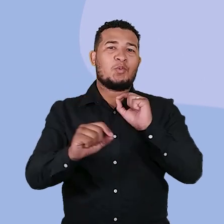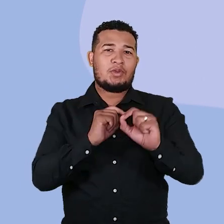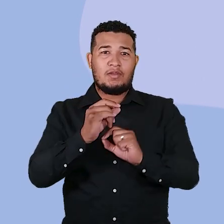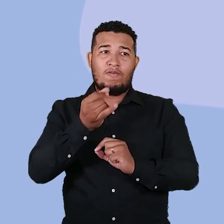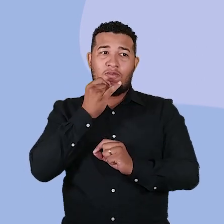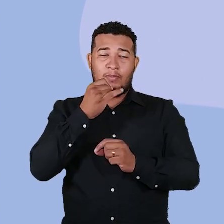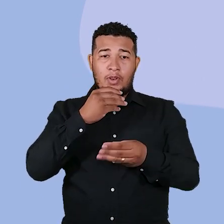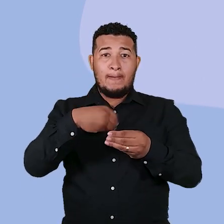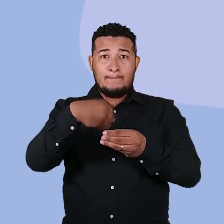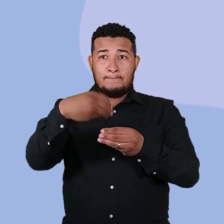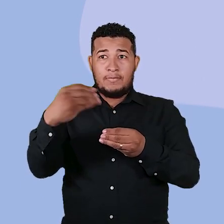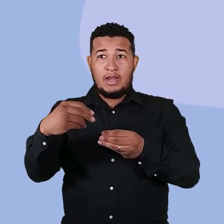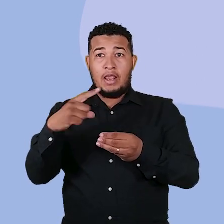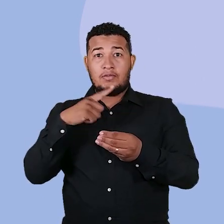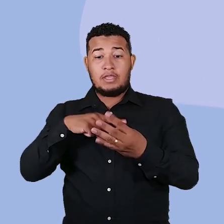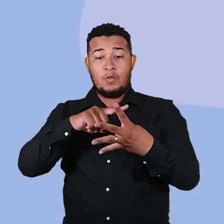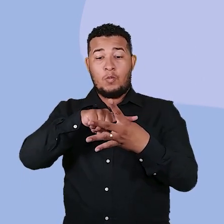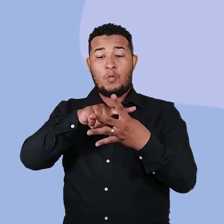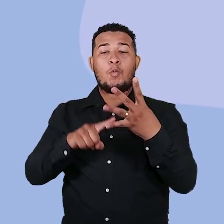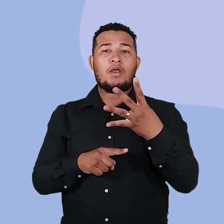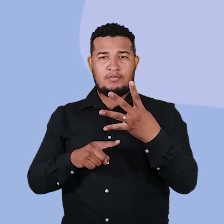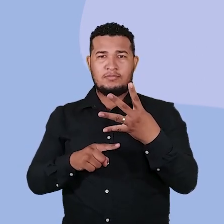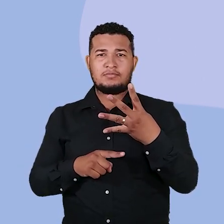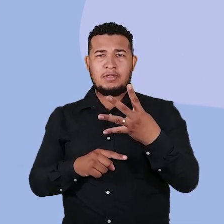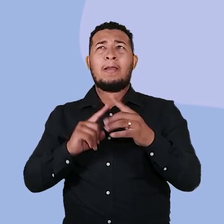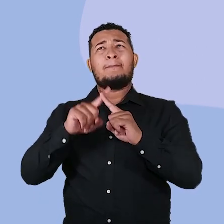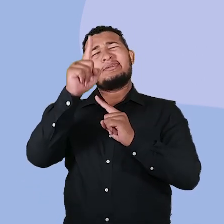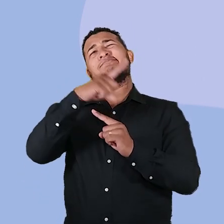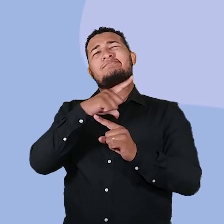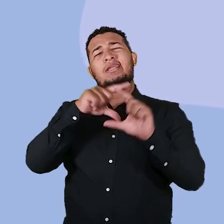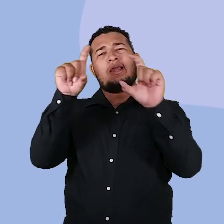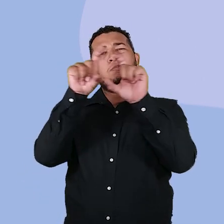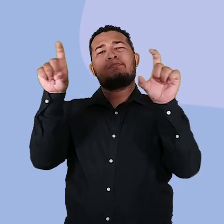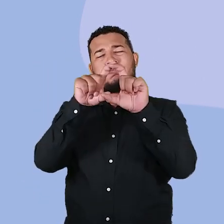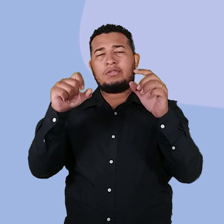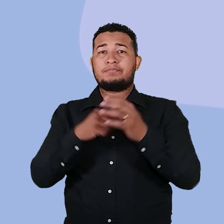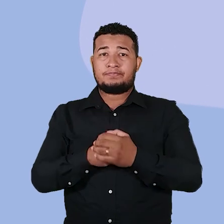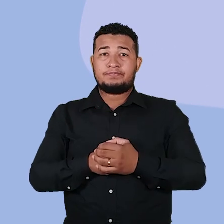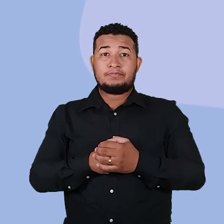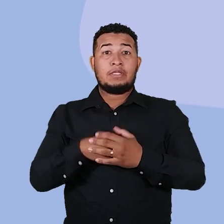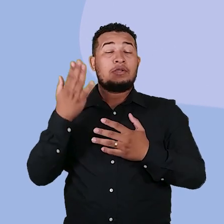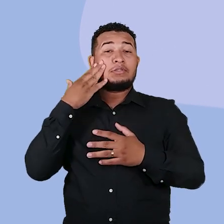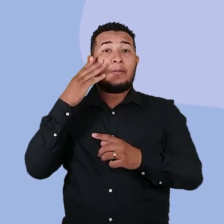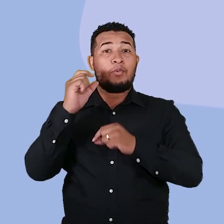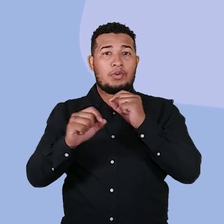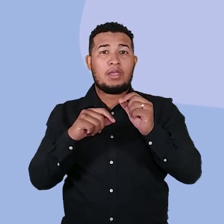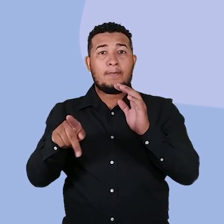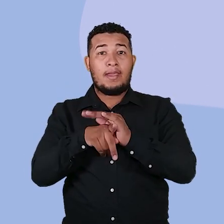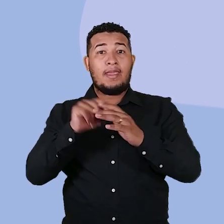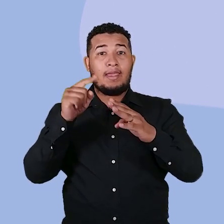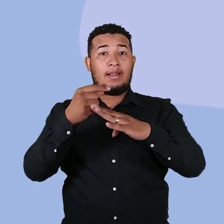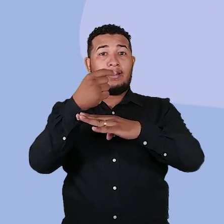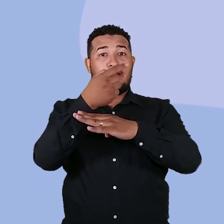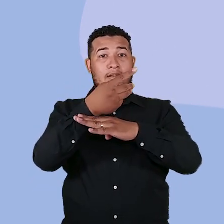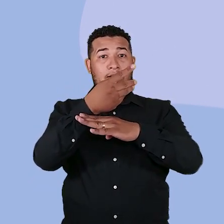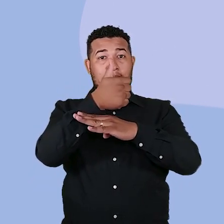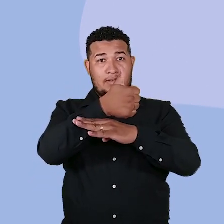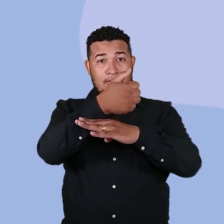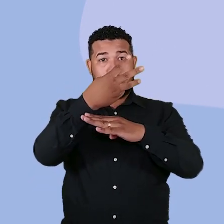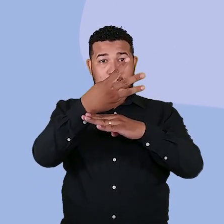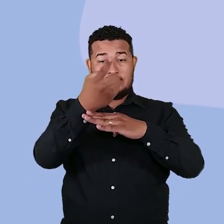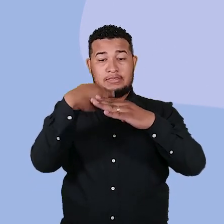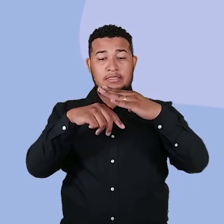precisaria saber que um baralho é dividido em quatro naipes mas você só está escrito lá tudo bem dizemos então que a probabilidade